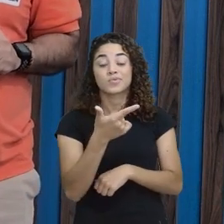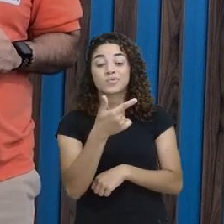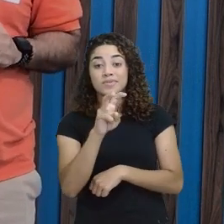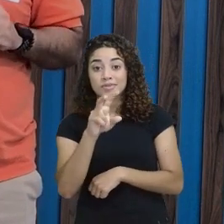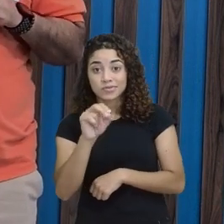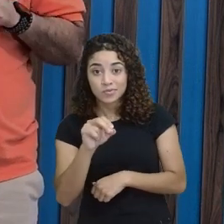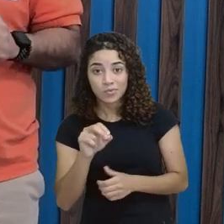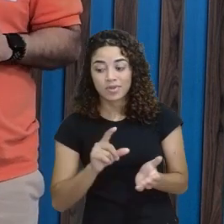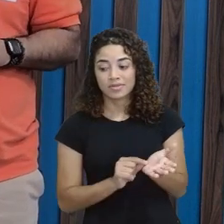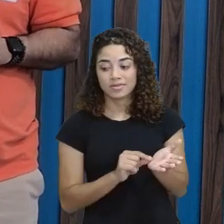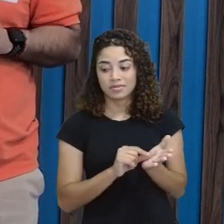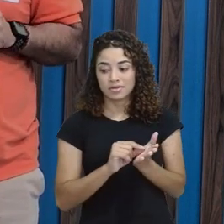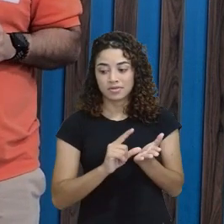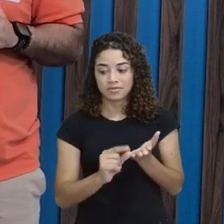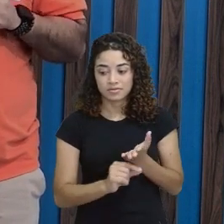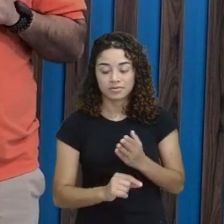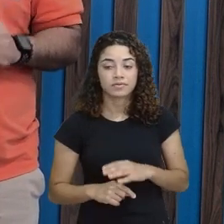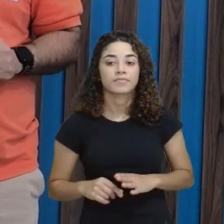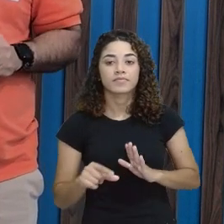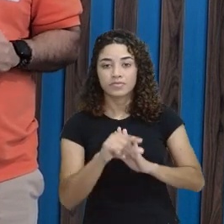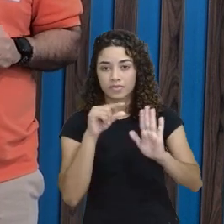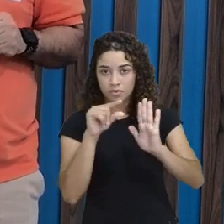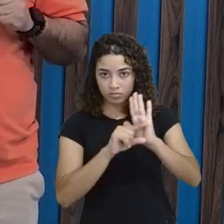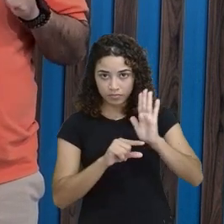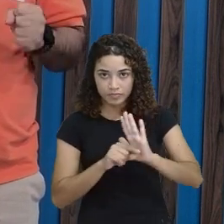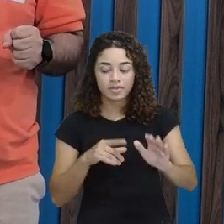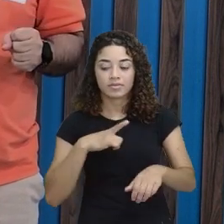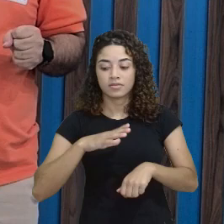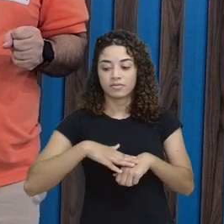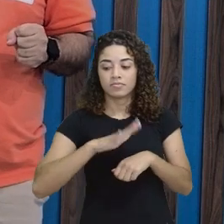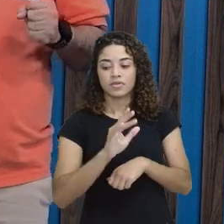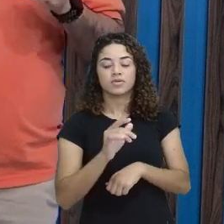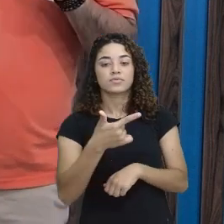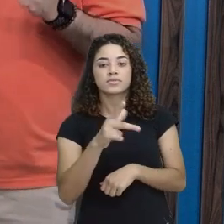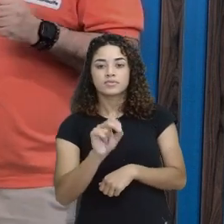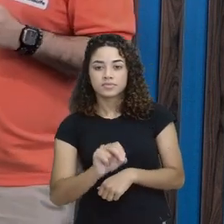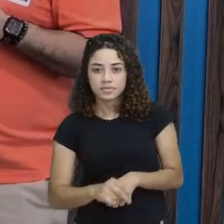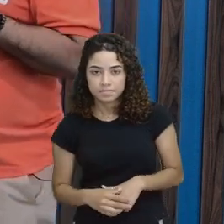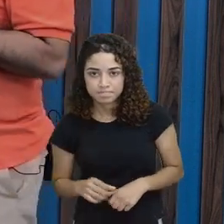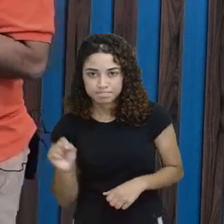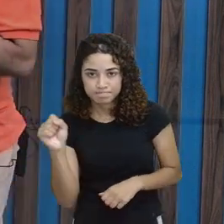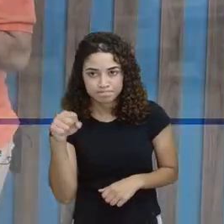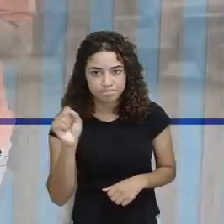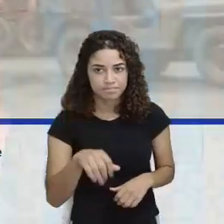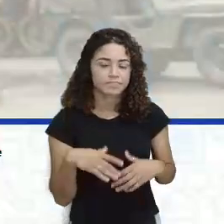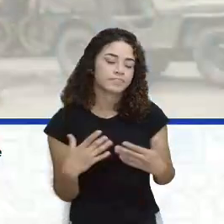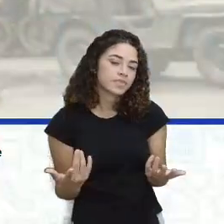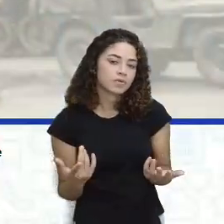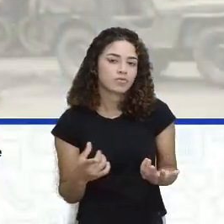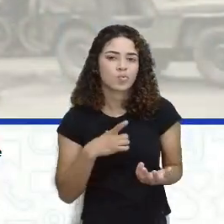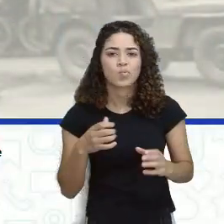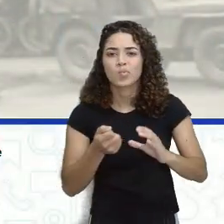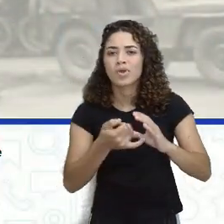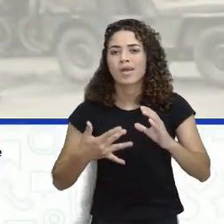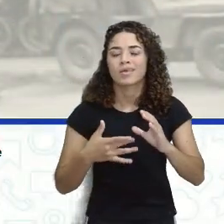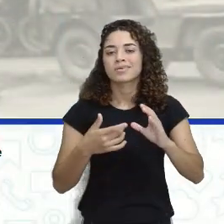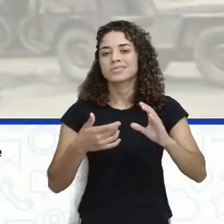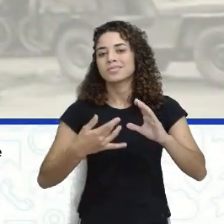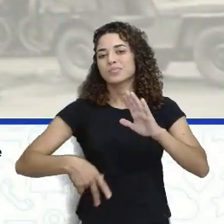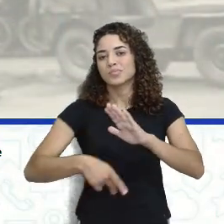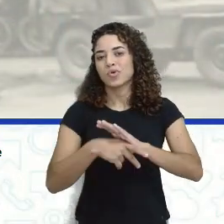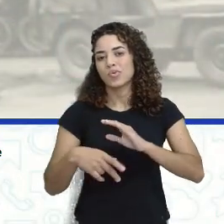250 artigos, né, a nossa Constituição possui. Então, vejam, aí o que é que caracteriza um